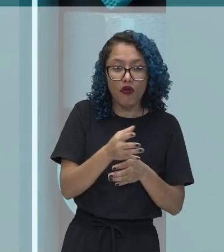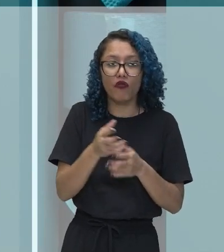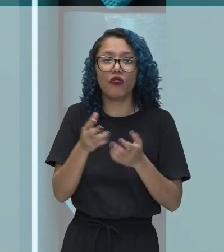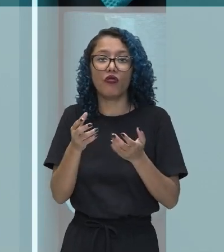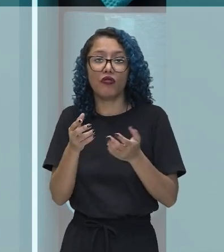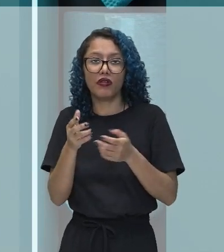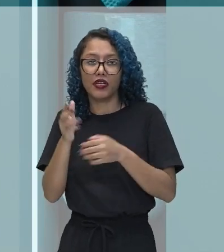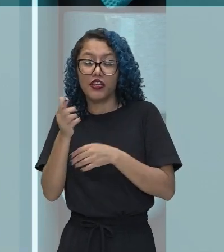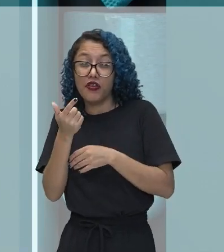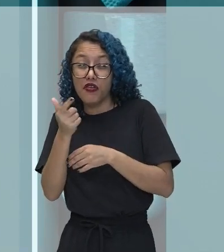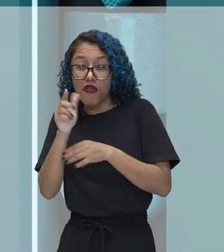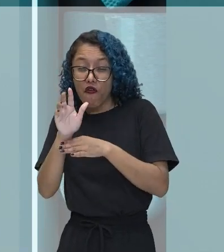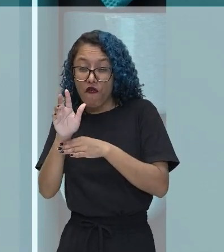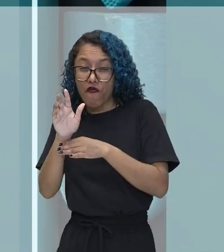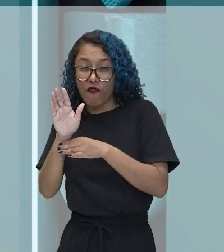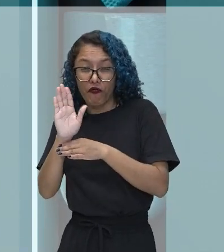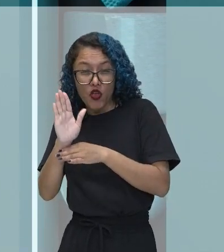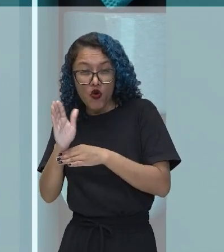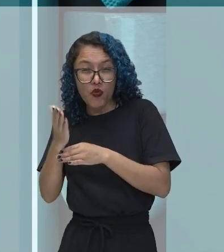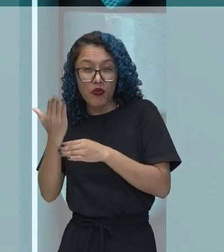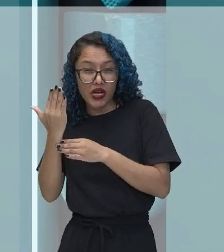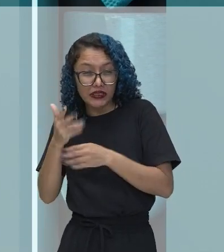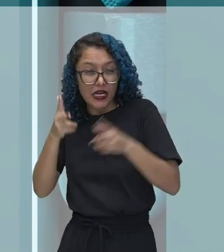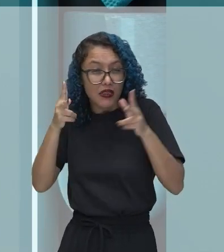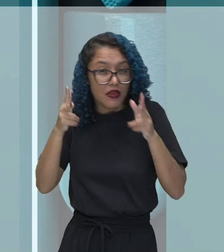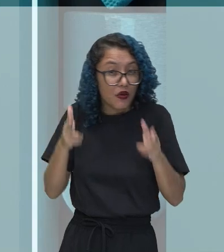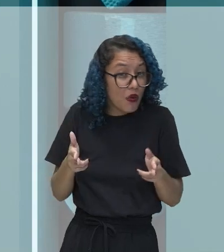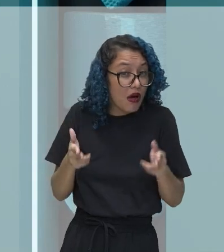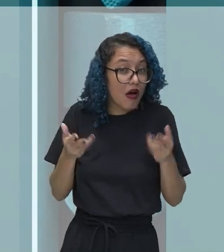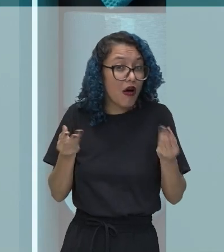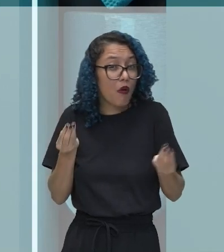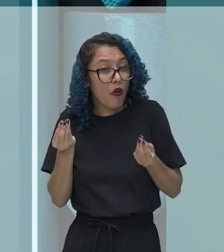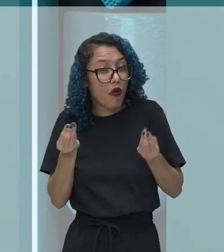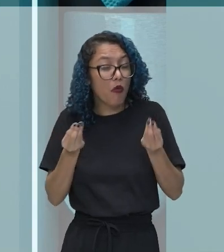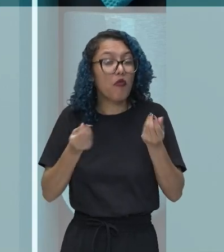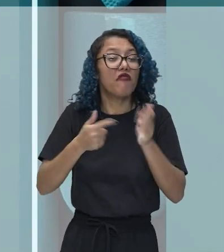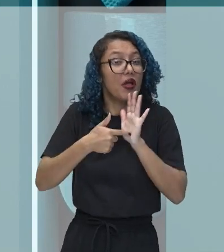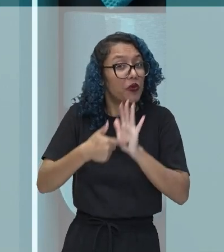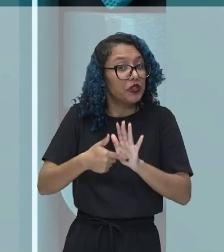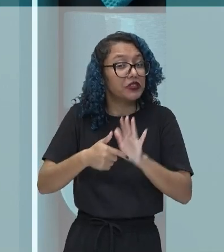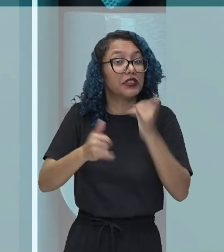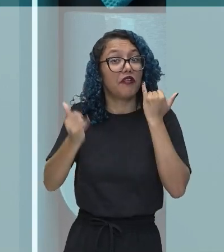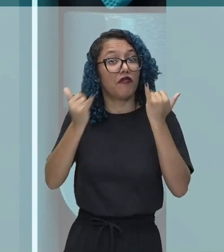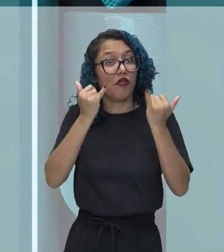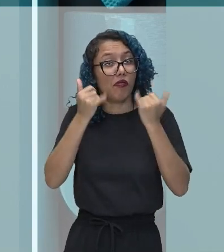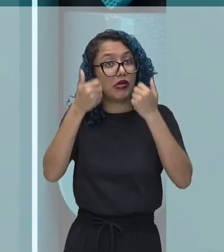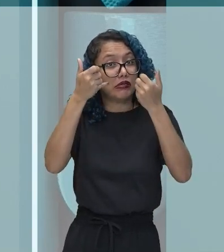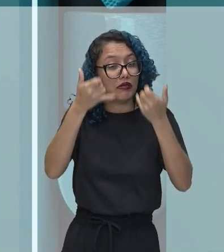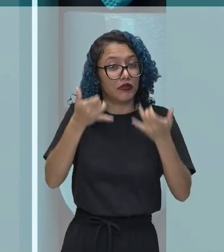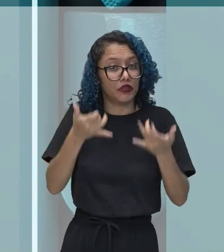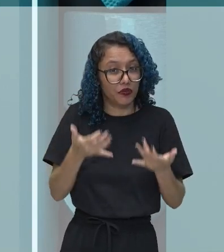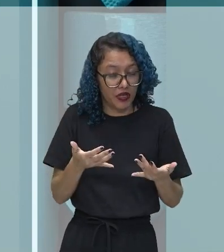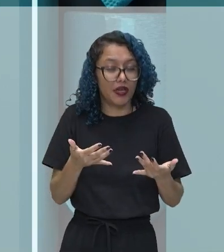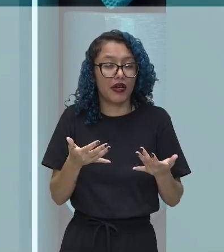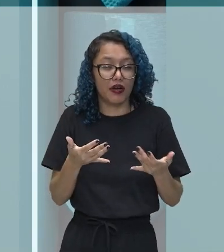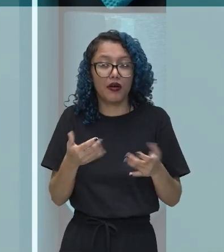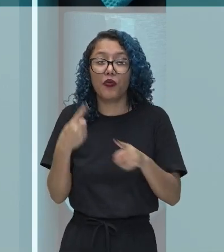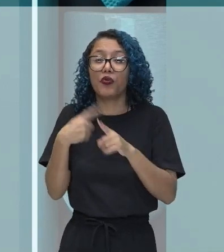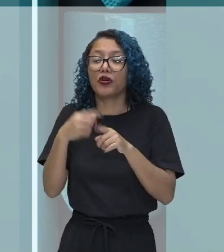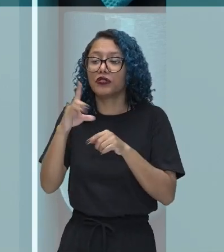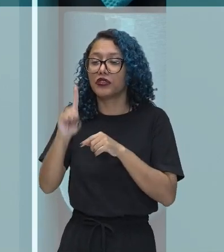filme. Então, ele vai apresentar informações a respeito desse diretor, que já tem trabalhos